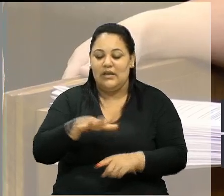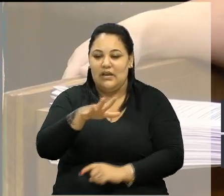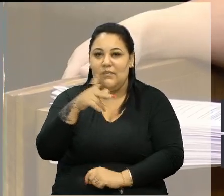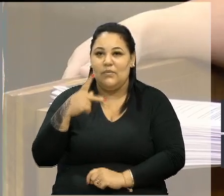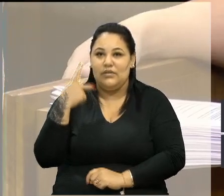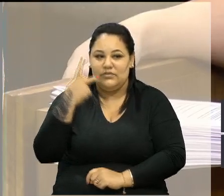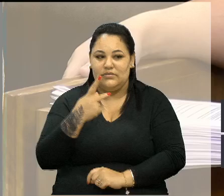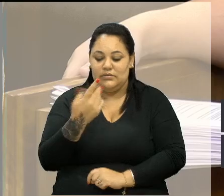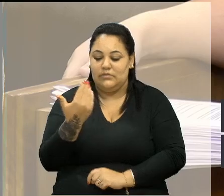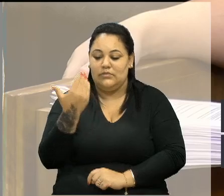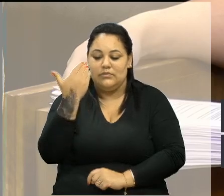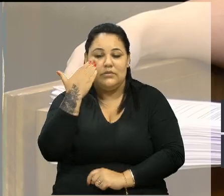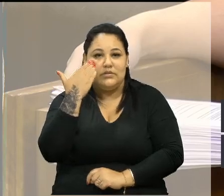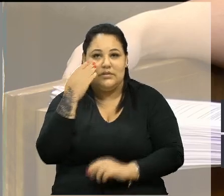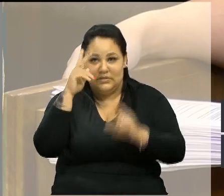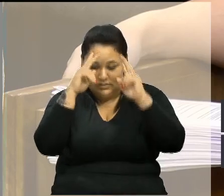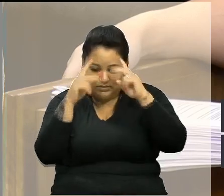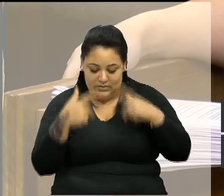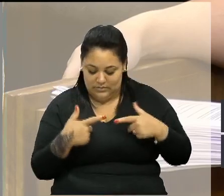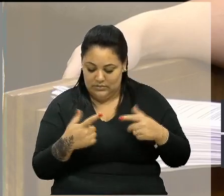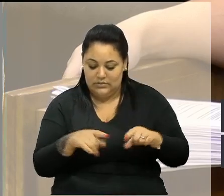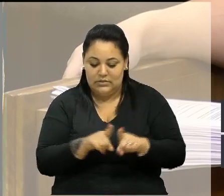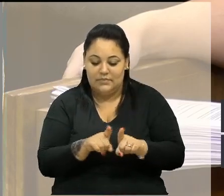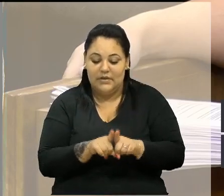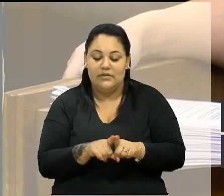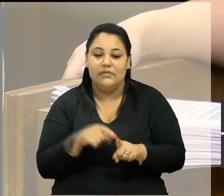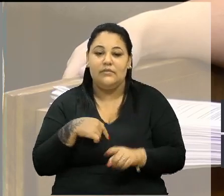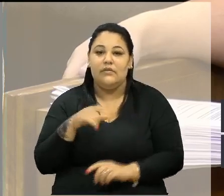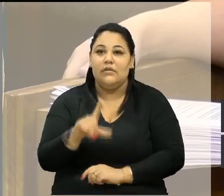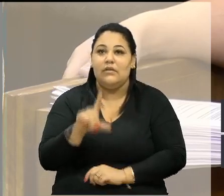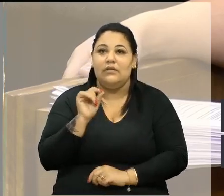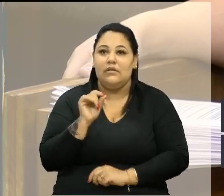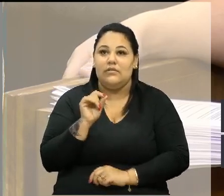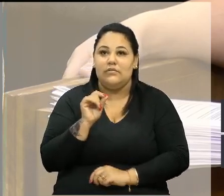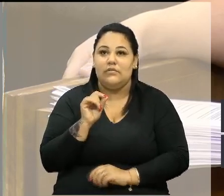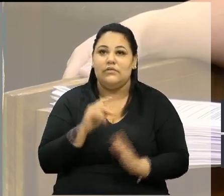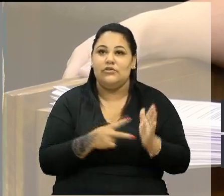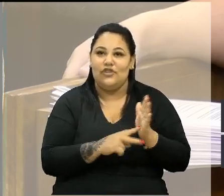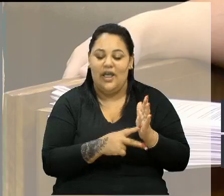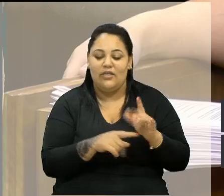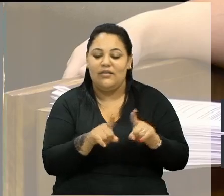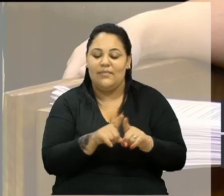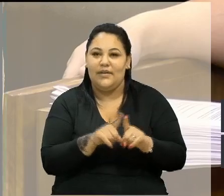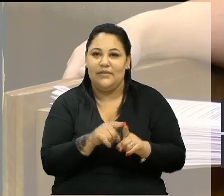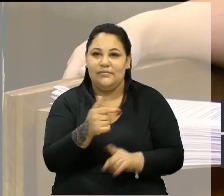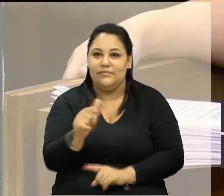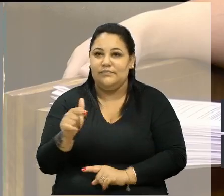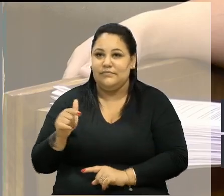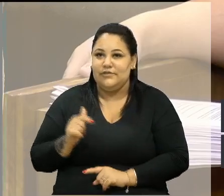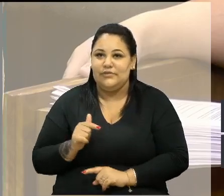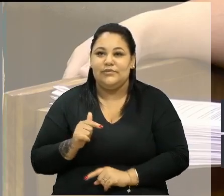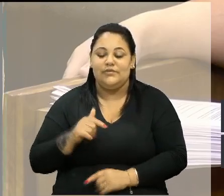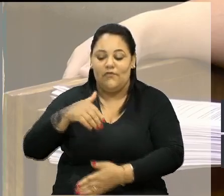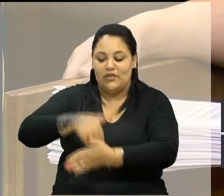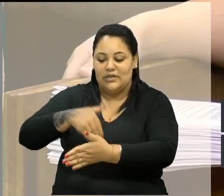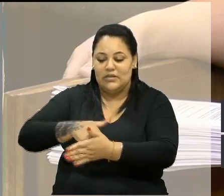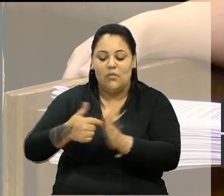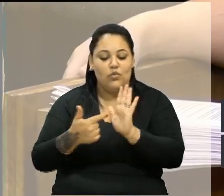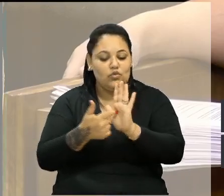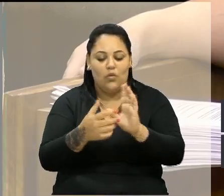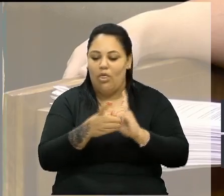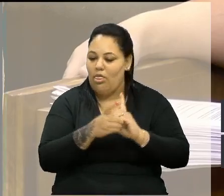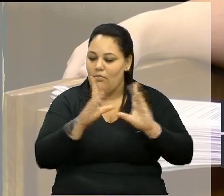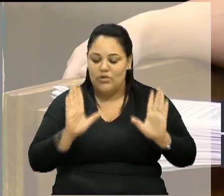sei reconhecer e a gente teve um lado, escolhemos um candidato, fomos derrotados nas urnas, na